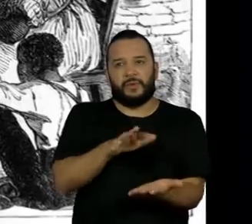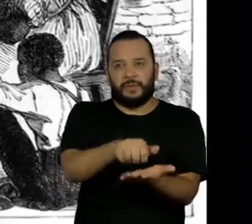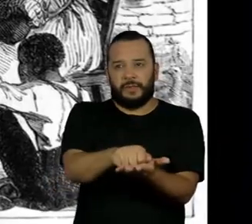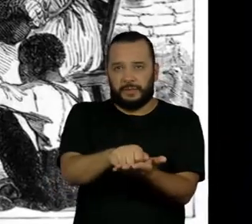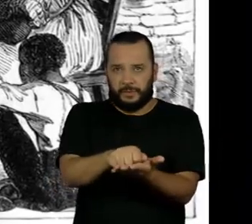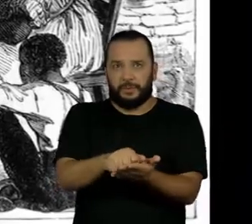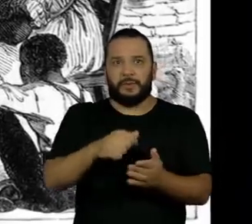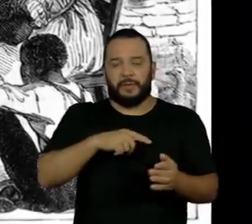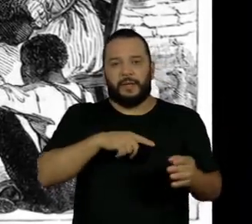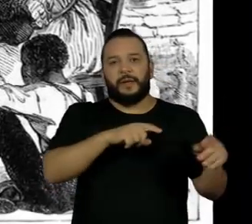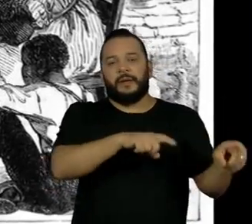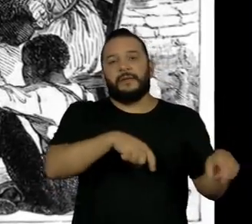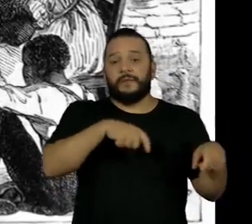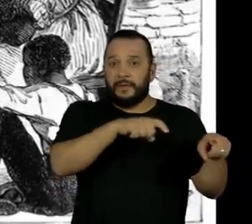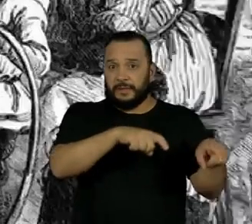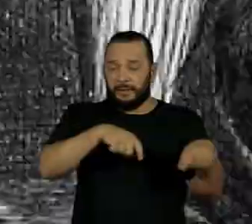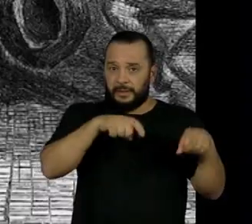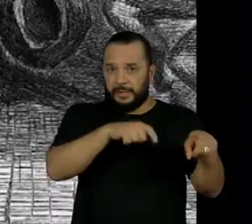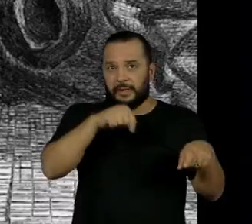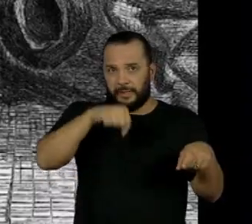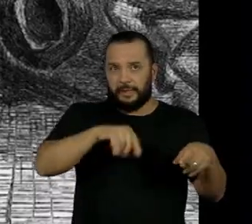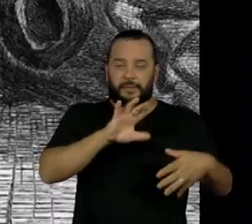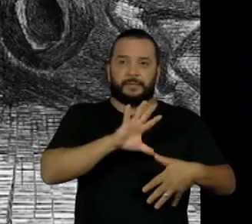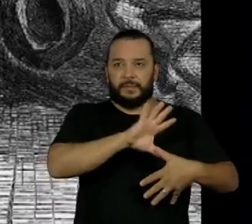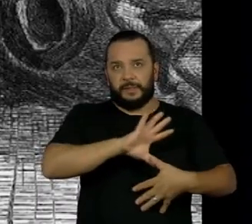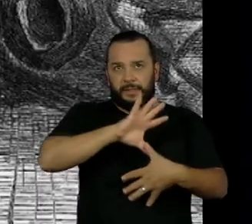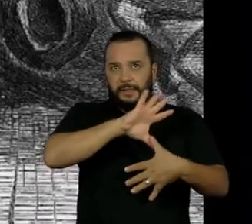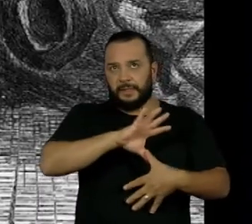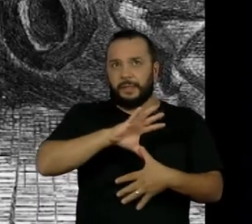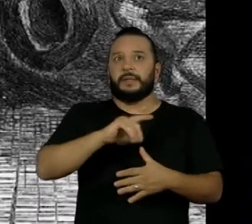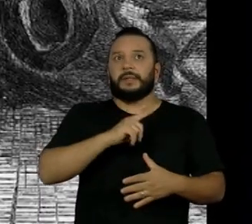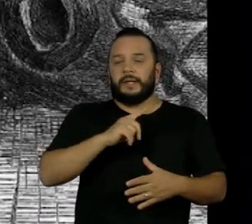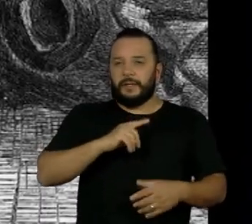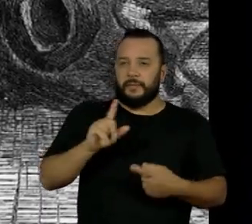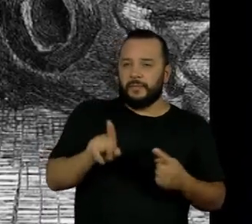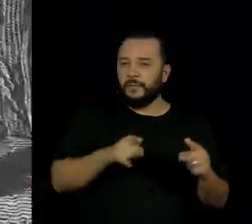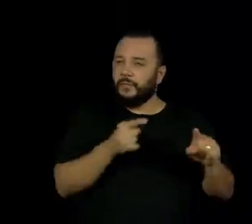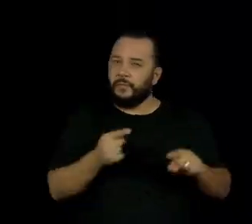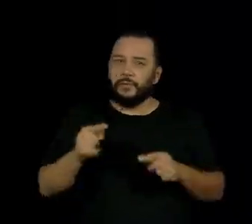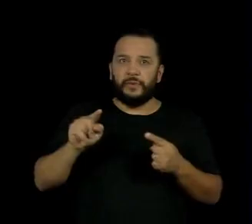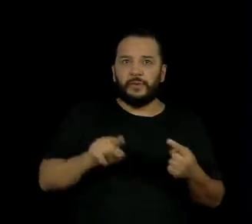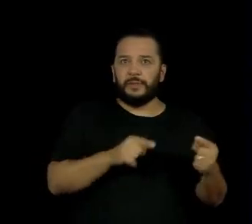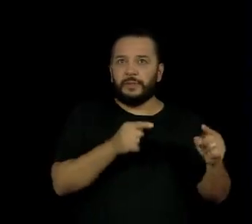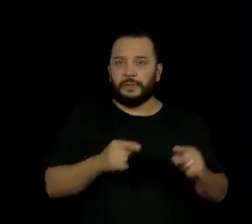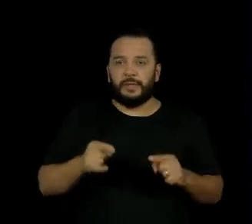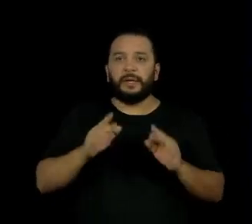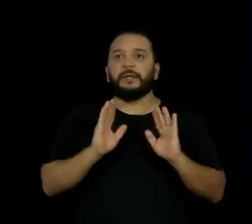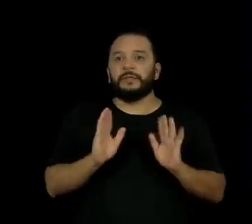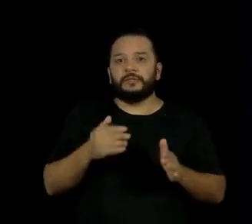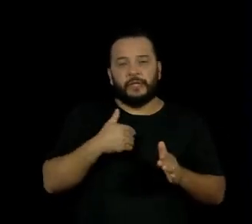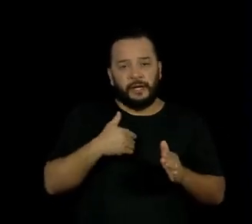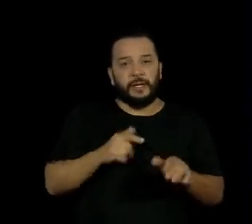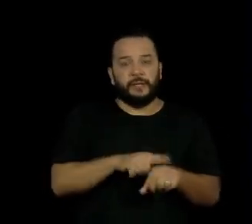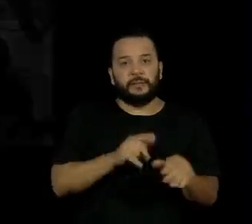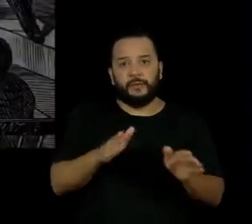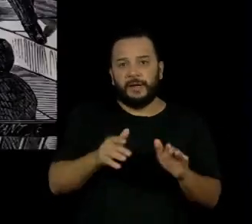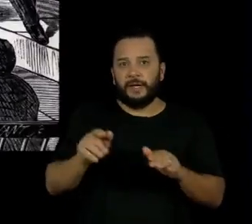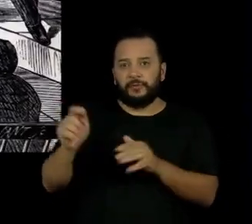nas grandes fazendas Americanas as work songs eram entoadas enquanto lidavam com a terra